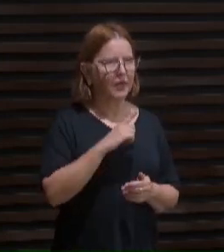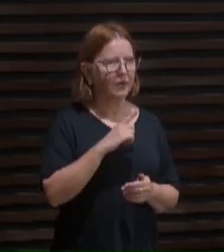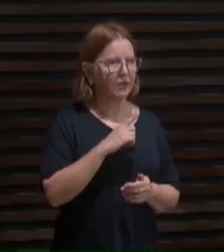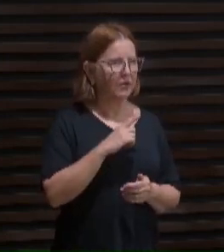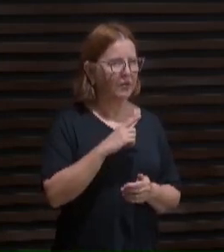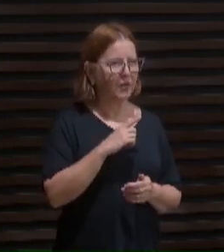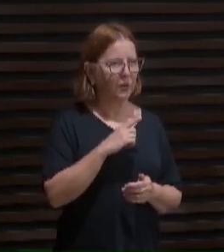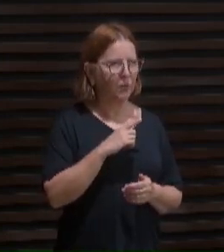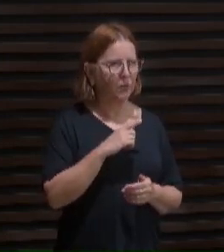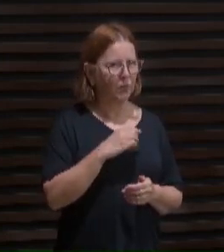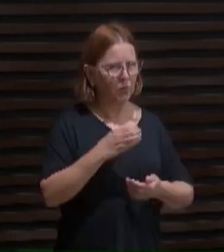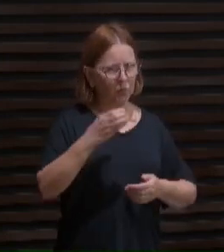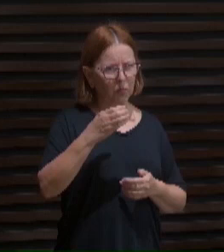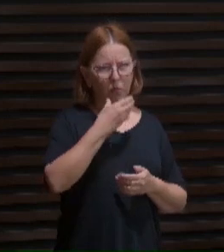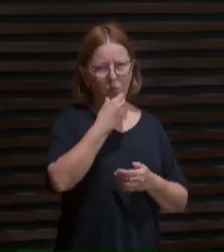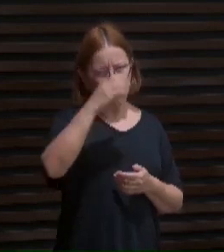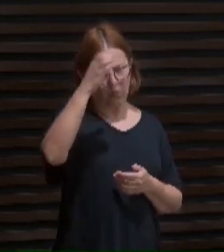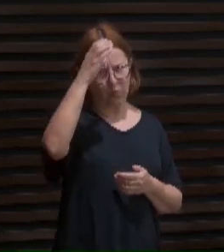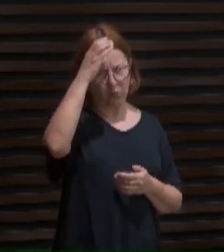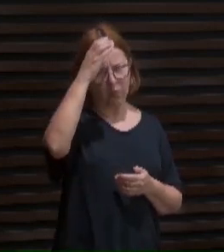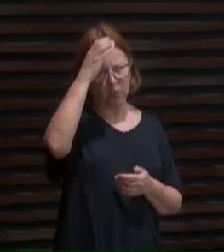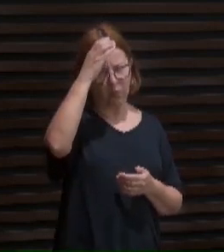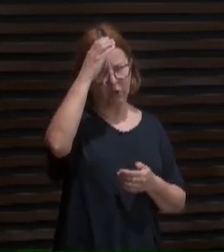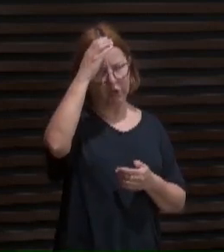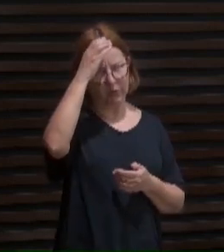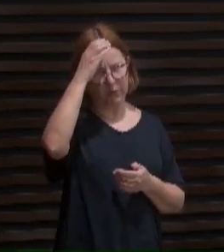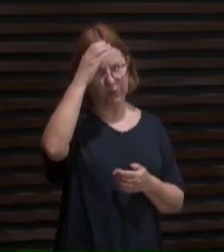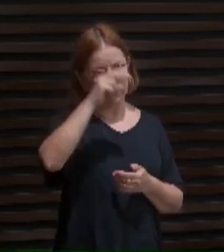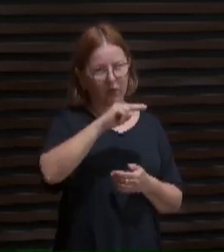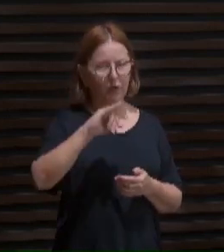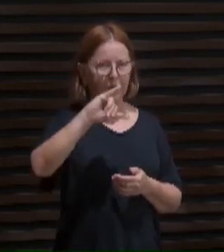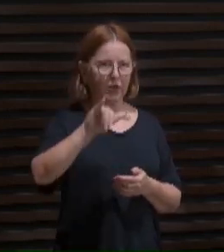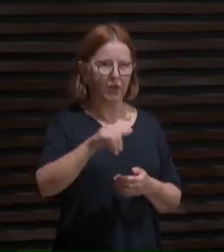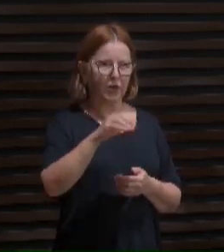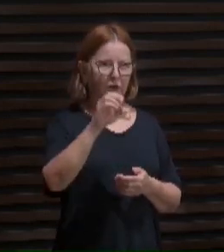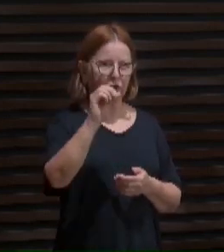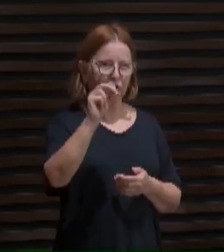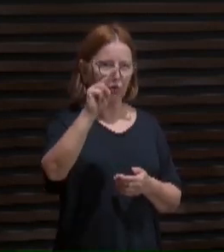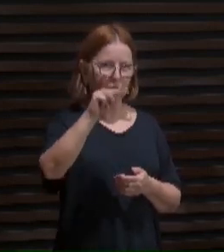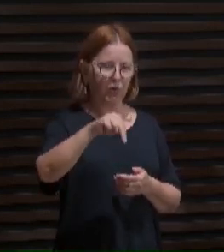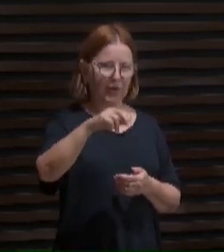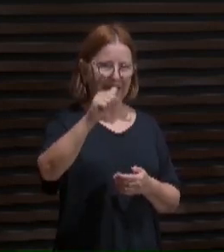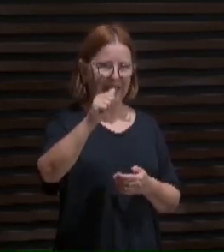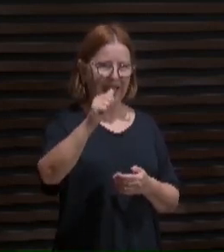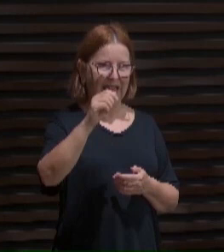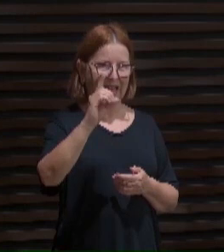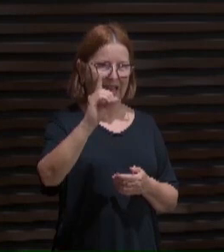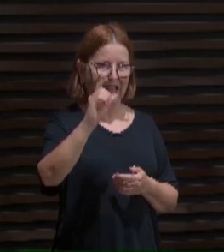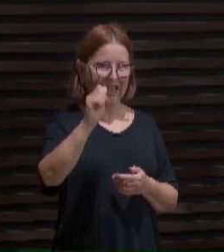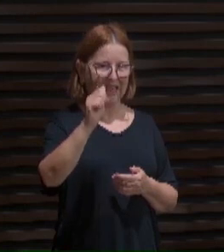tio dele lá, o Jonadab, um cara trapaceiro também